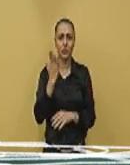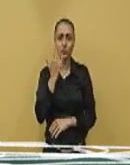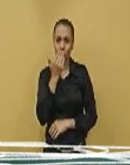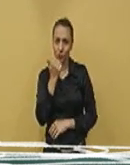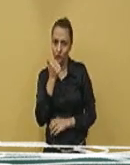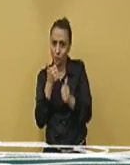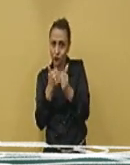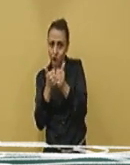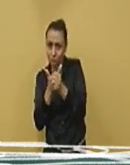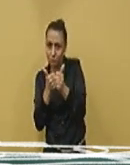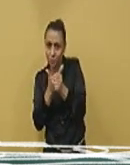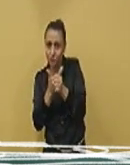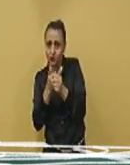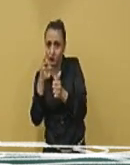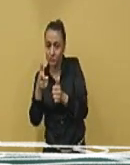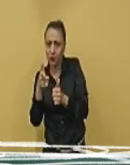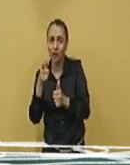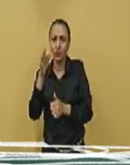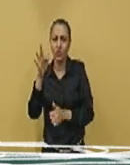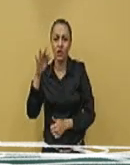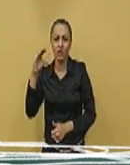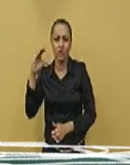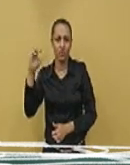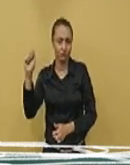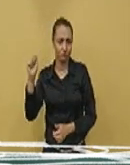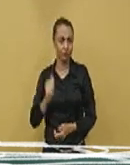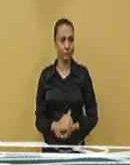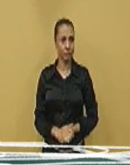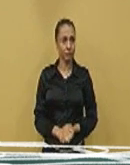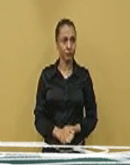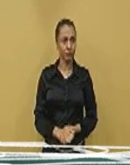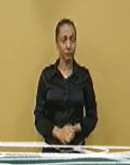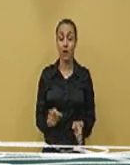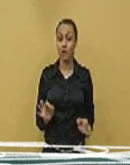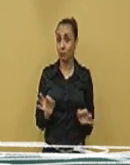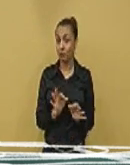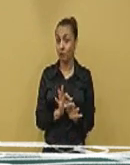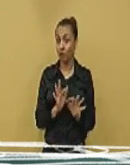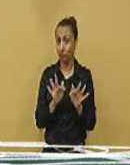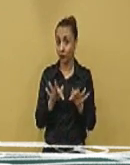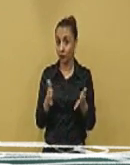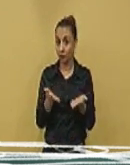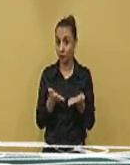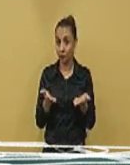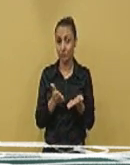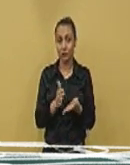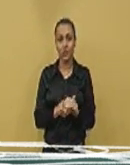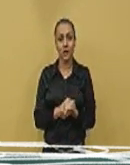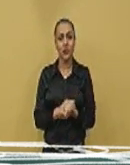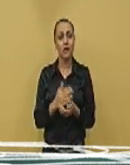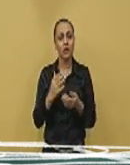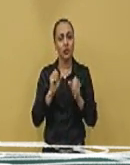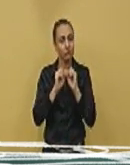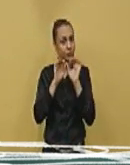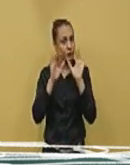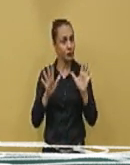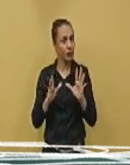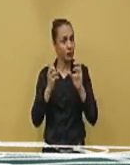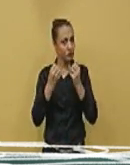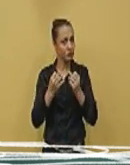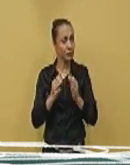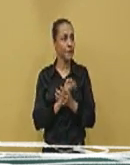perto do auditório da FCA. E, para encerrar, eu gostaria de deixar bem claro que